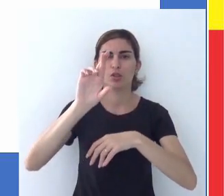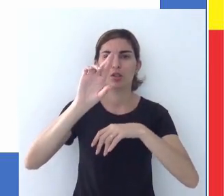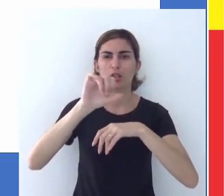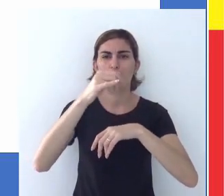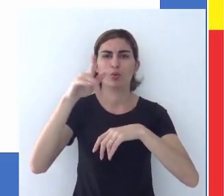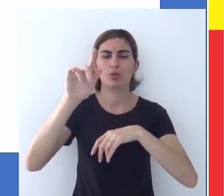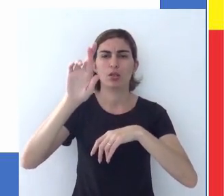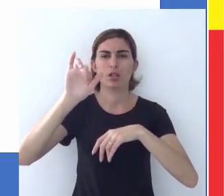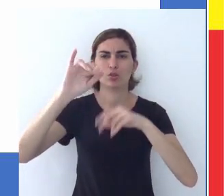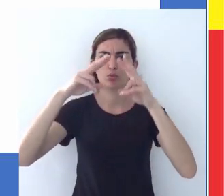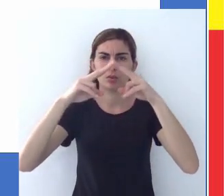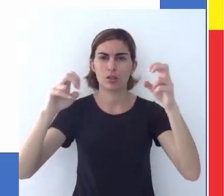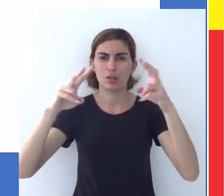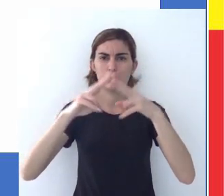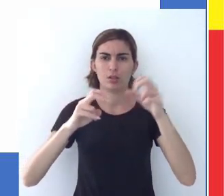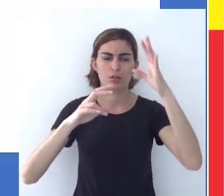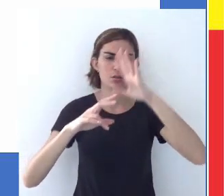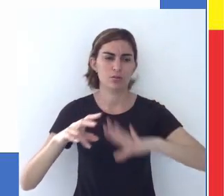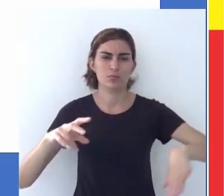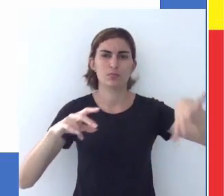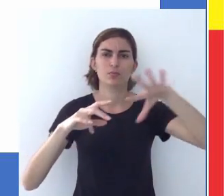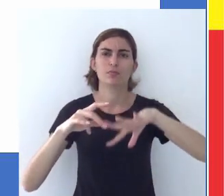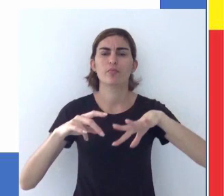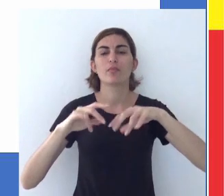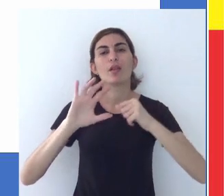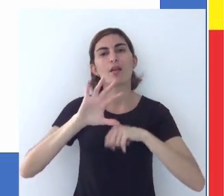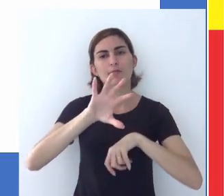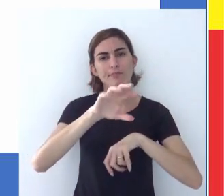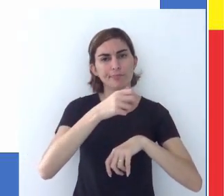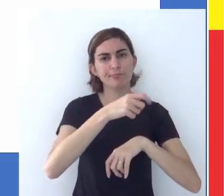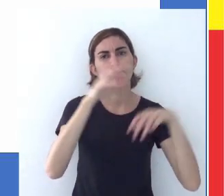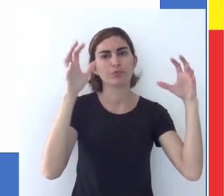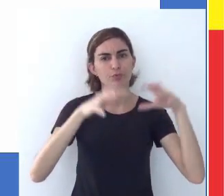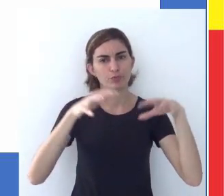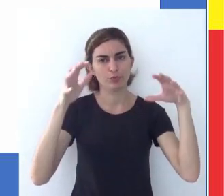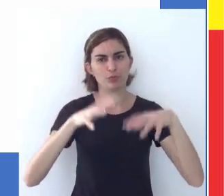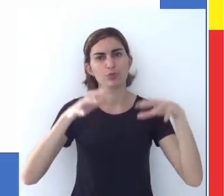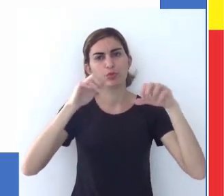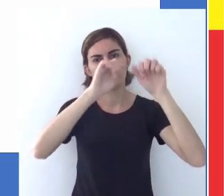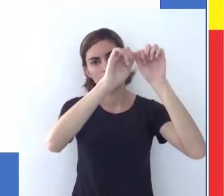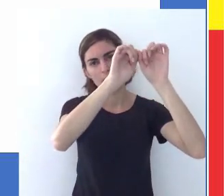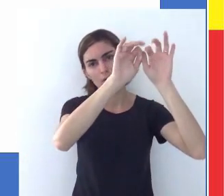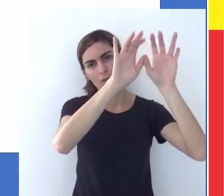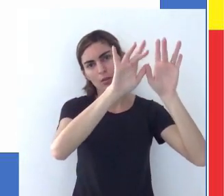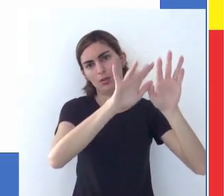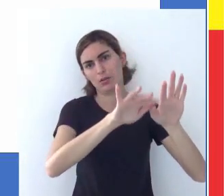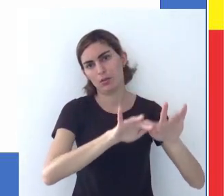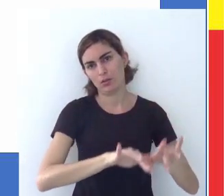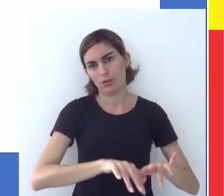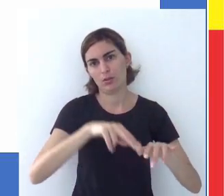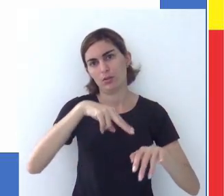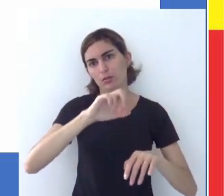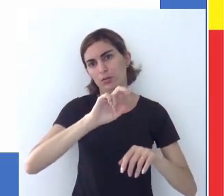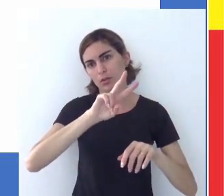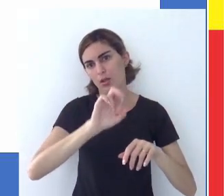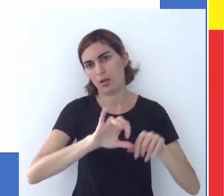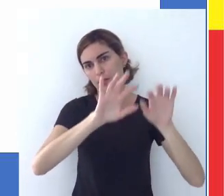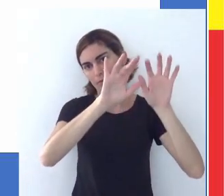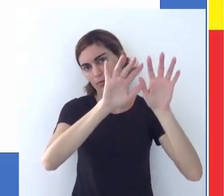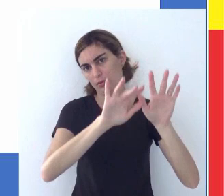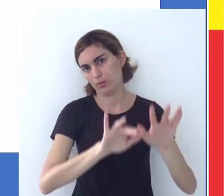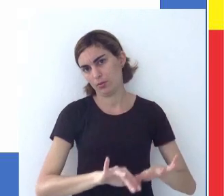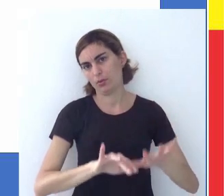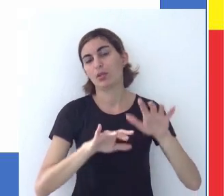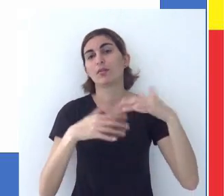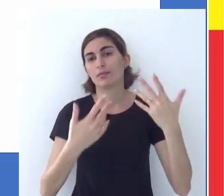Rio Grande do Sul, Santa Catarina, tá, recebem essa quantidade de chuva num formato cristalizado, no